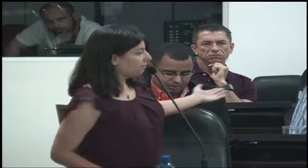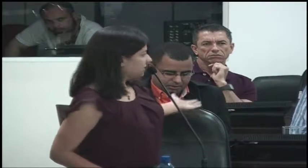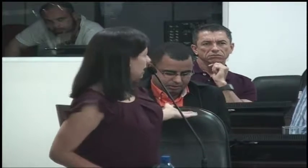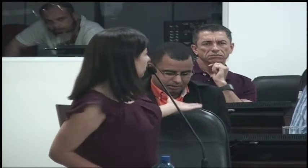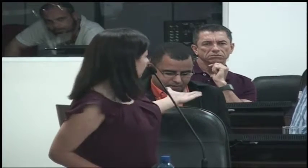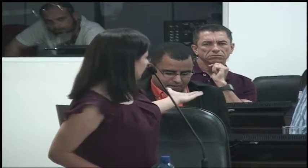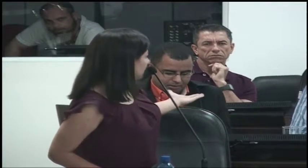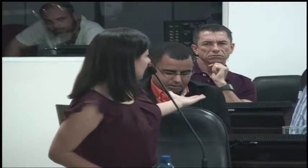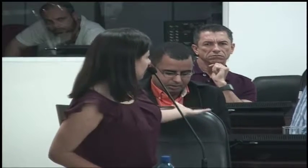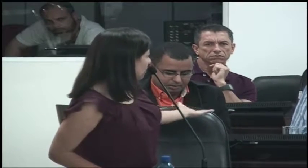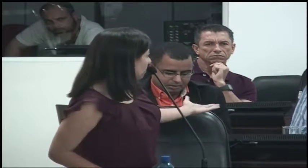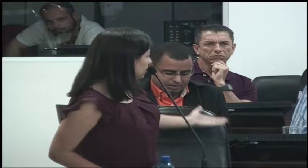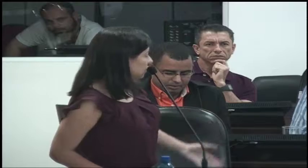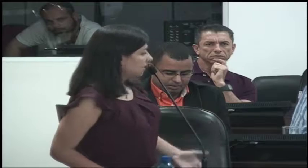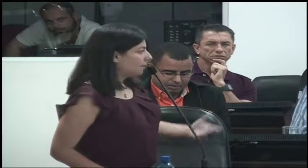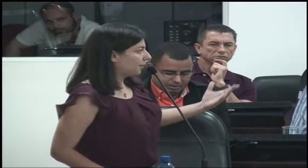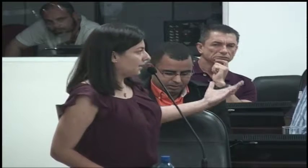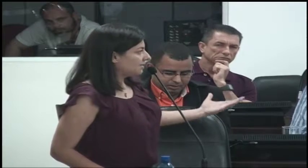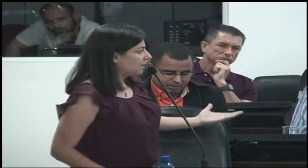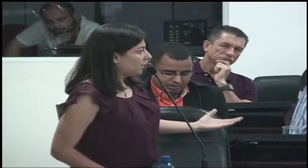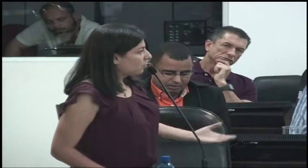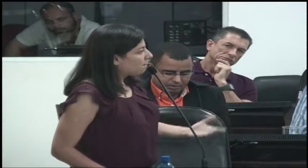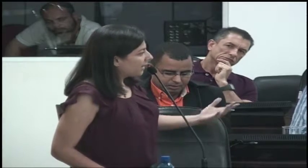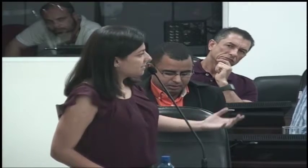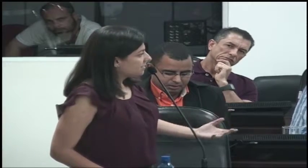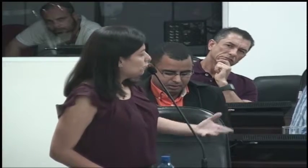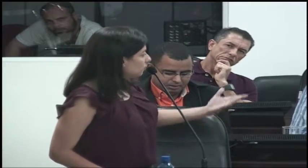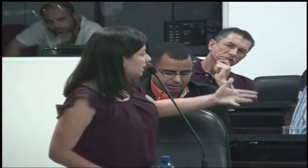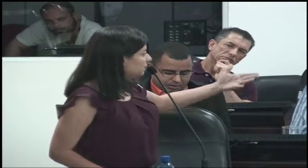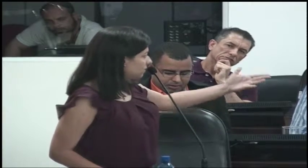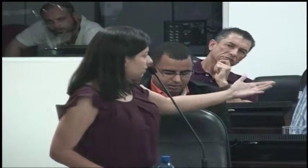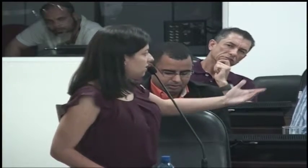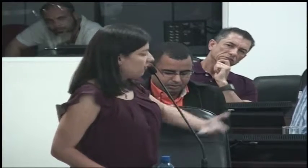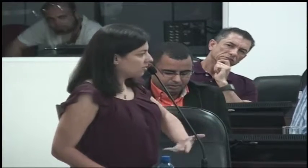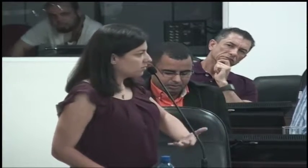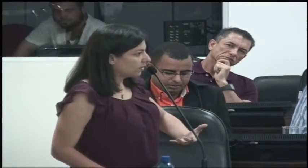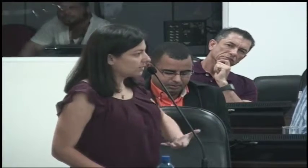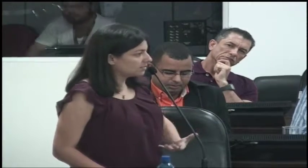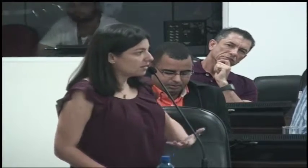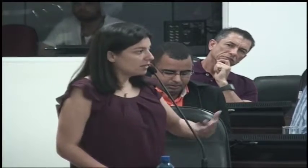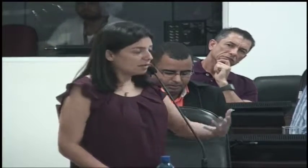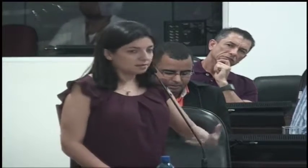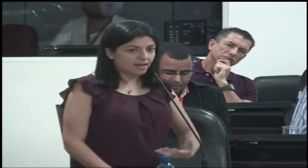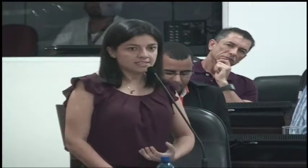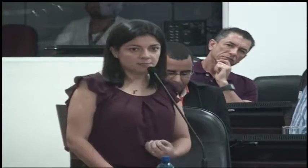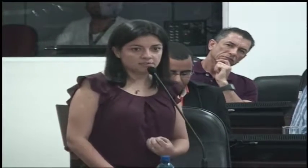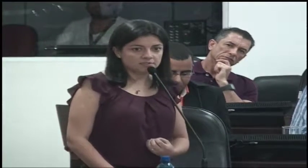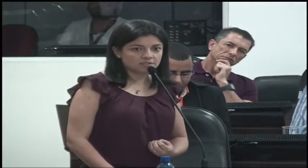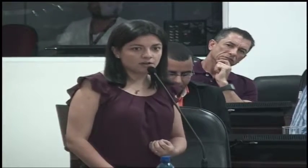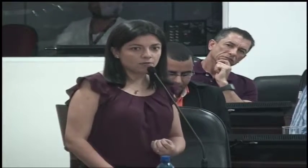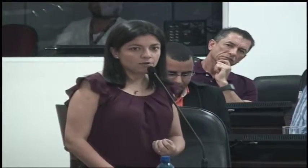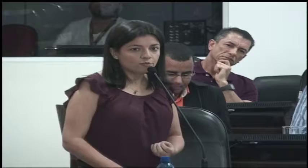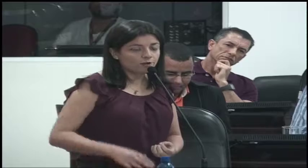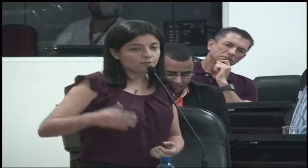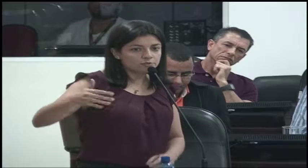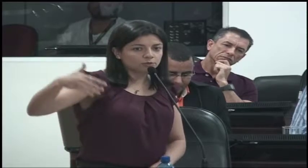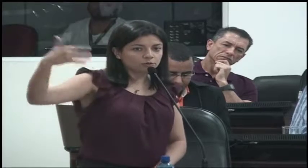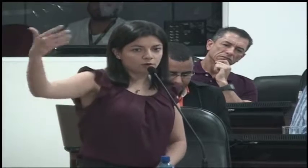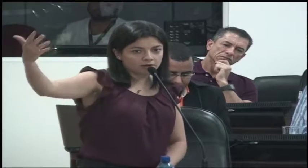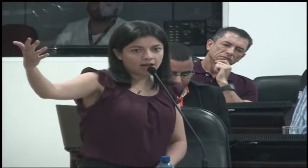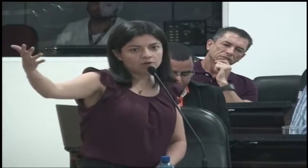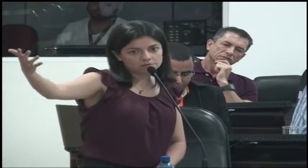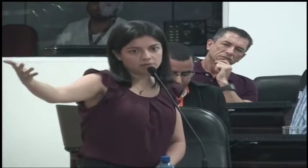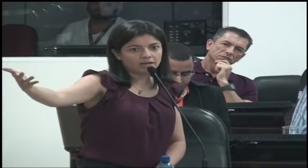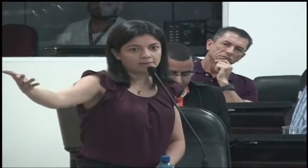Cheguei a conversar com o vereador Lemão hoje, por exemplo, a comparação de uma das pessoas defensoras da exposição foi o Museu